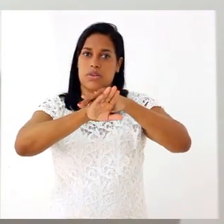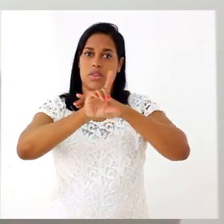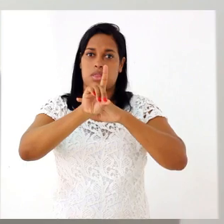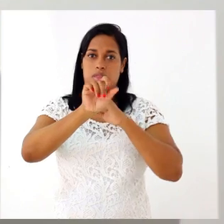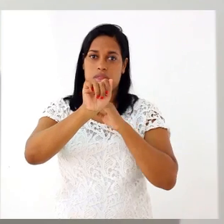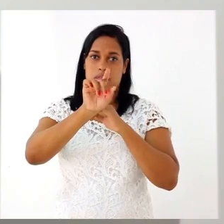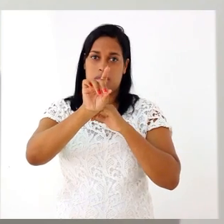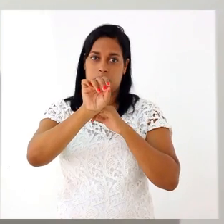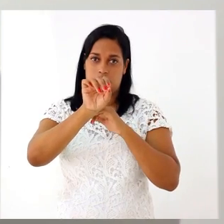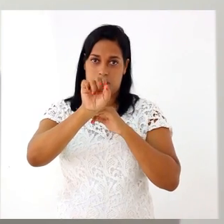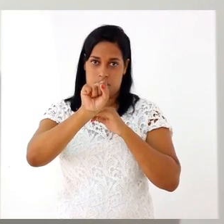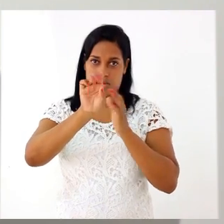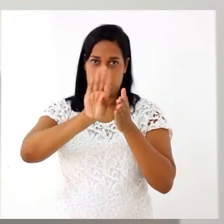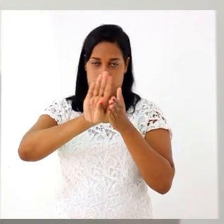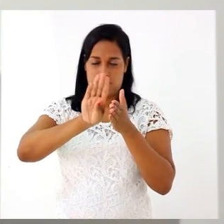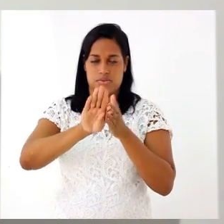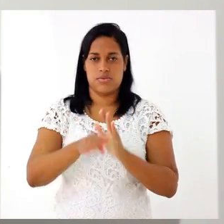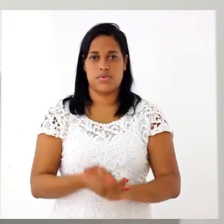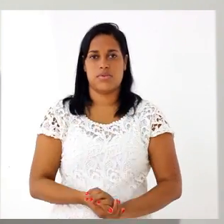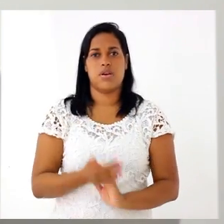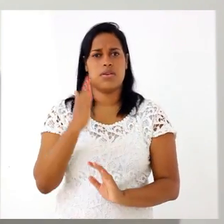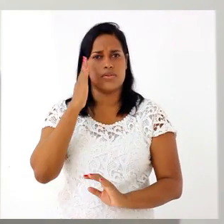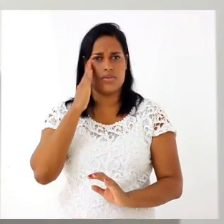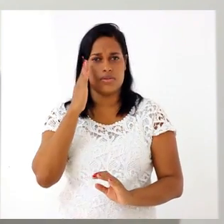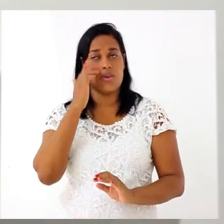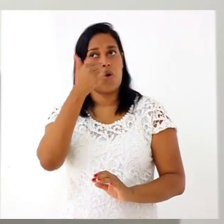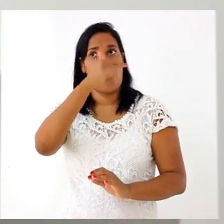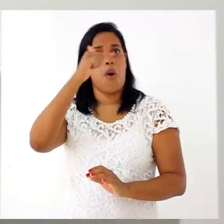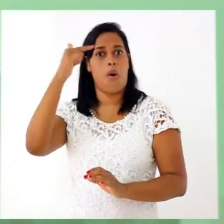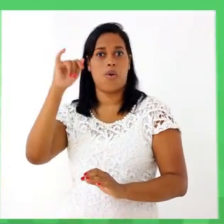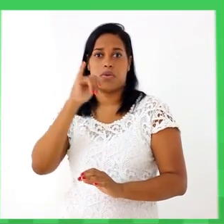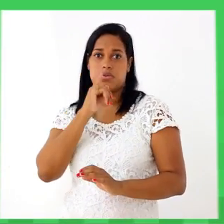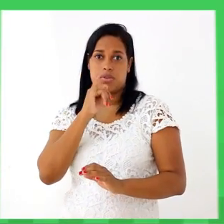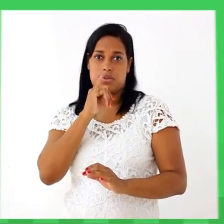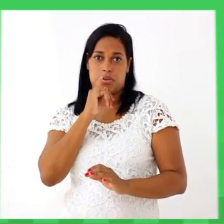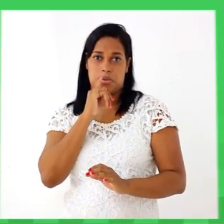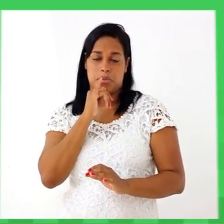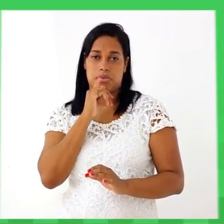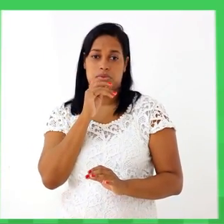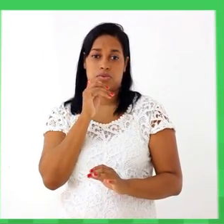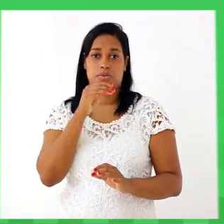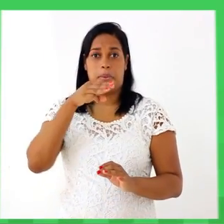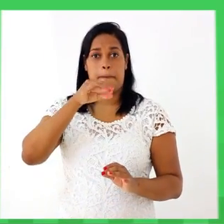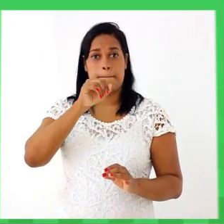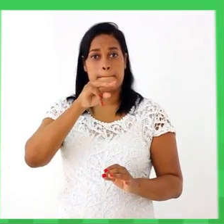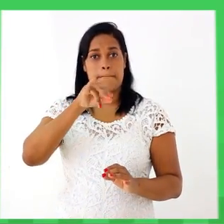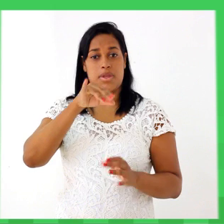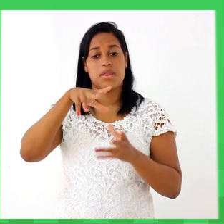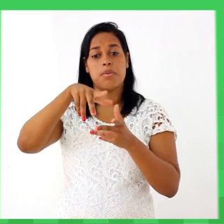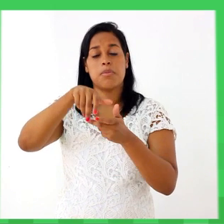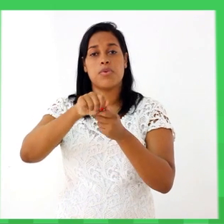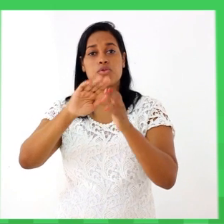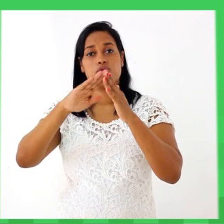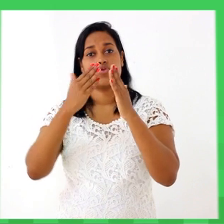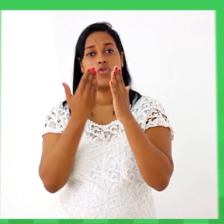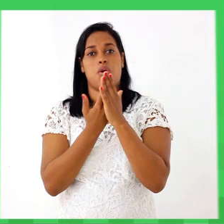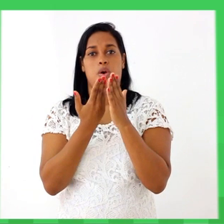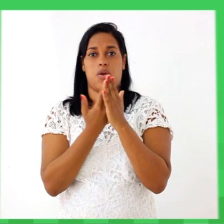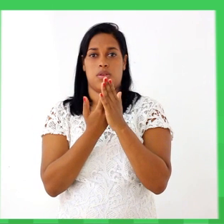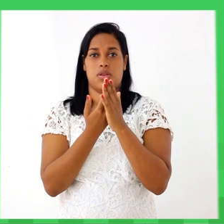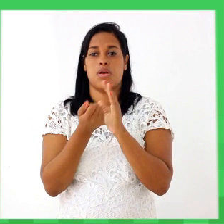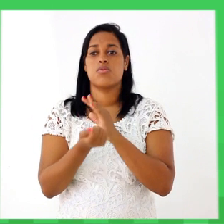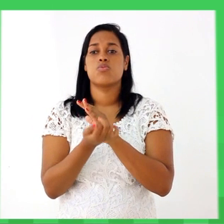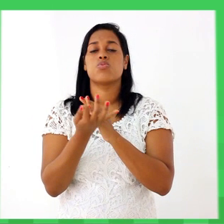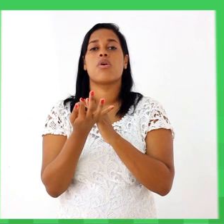Ok? Entendido? Vamos a outros exemplos. No caso de uma mini-mundo escola. No caso de uma escola, quais